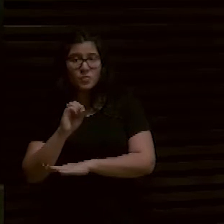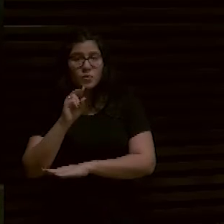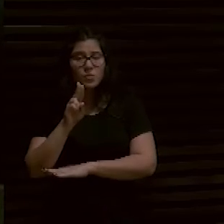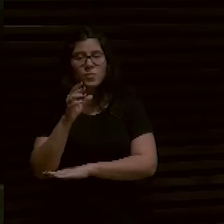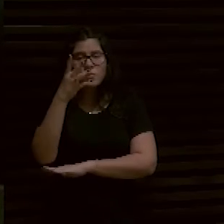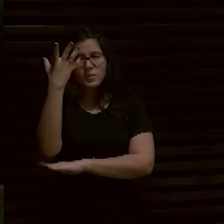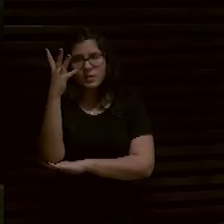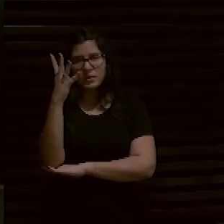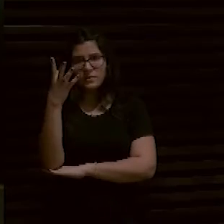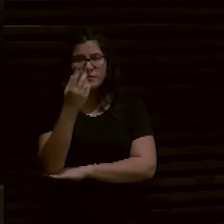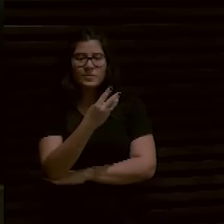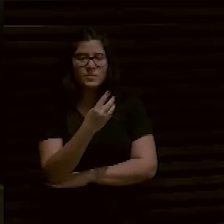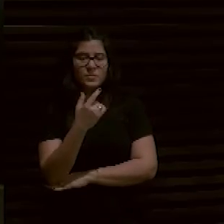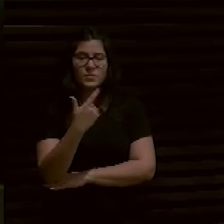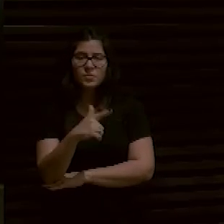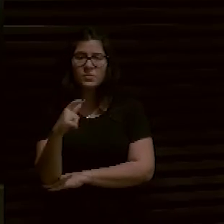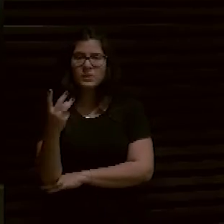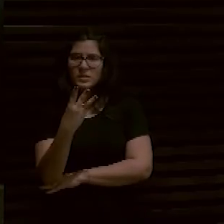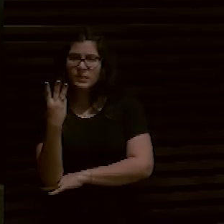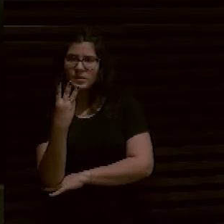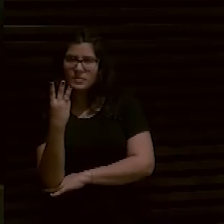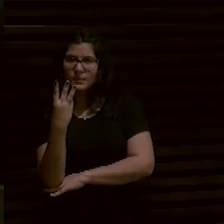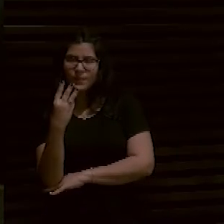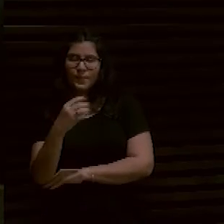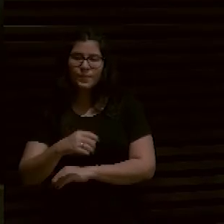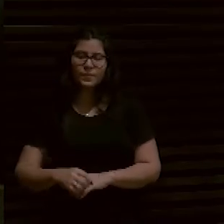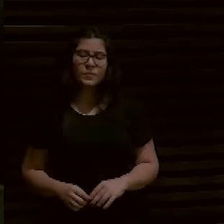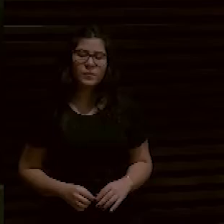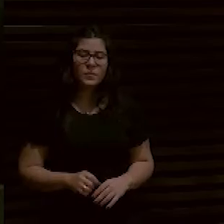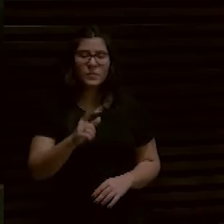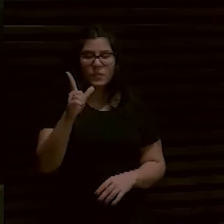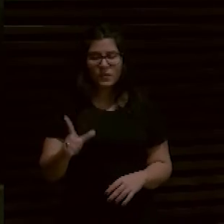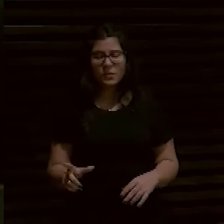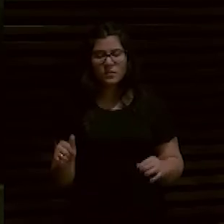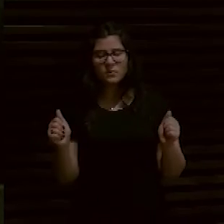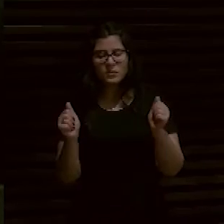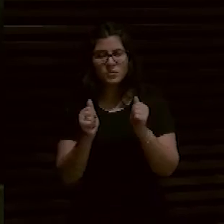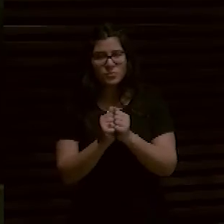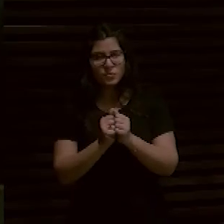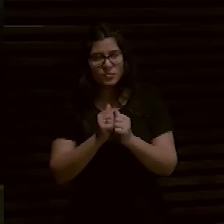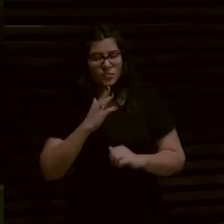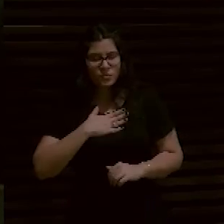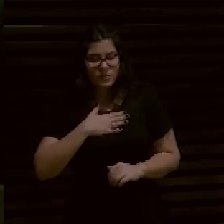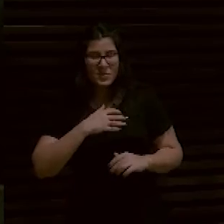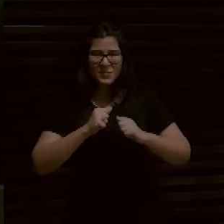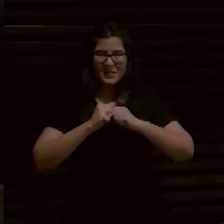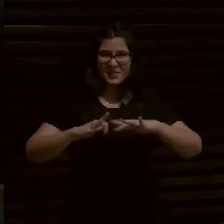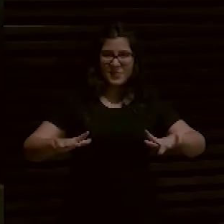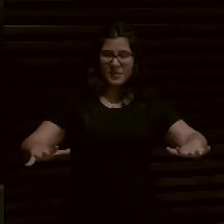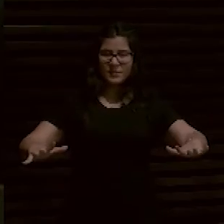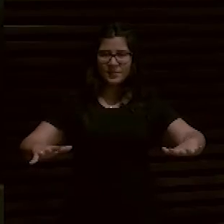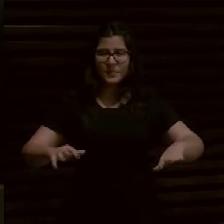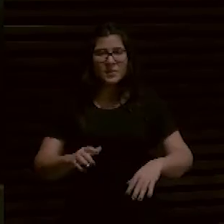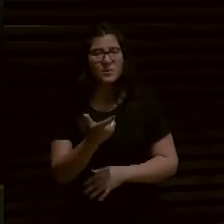há terceira via. Jesus diz, aquele que não ajunta comigo, espalha.